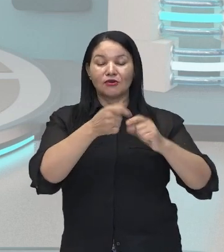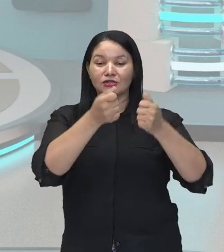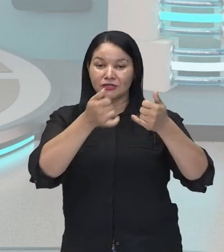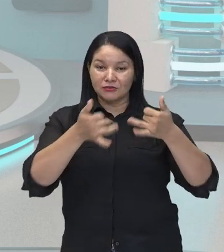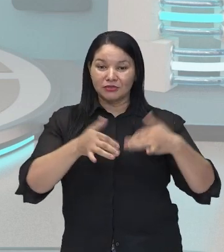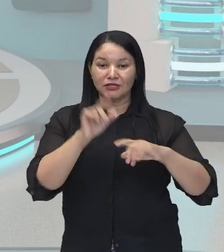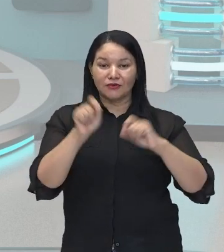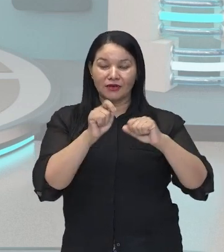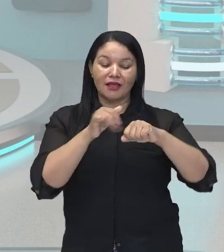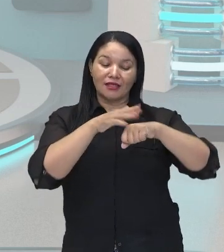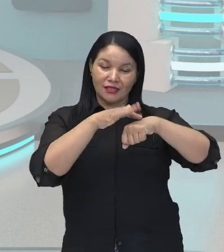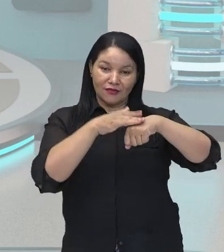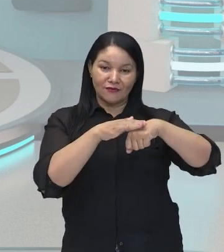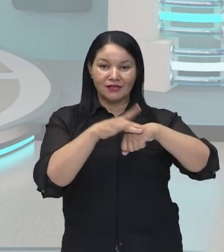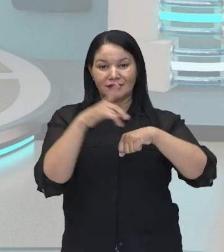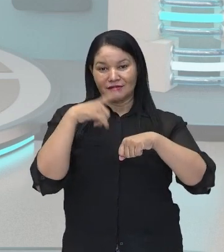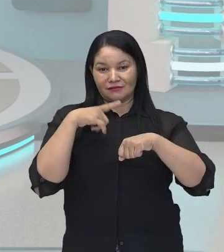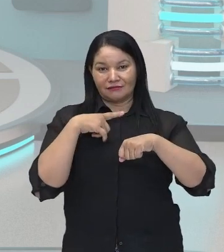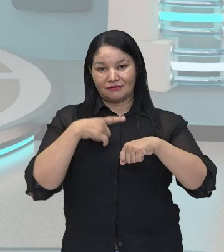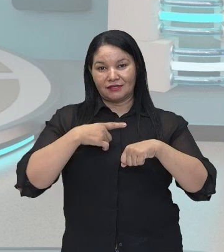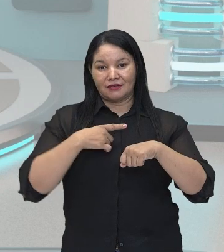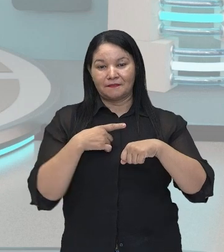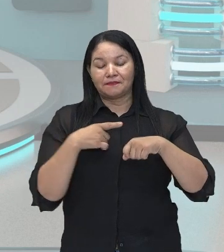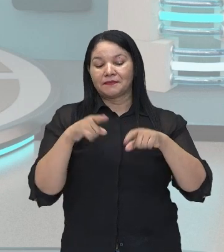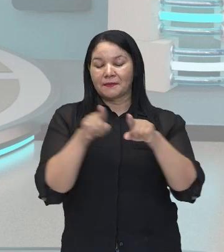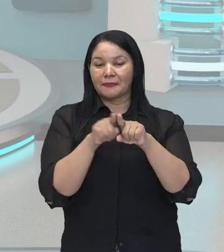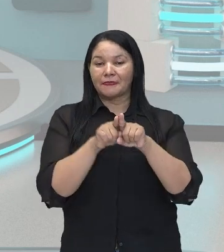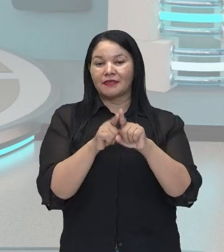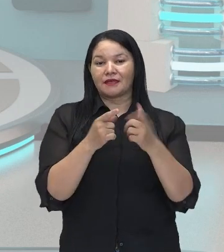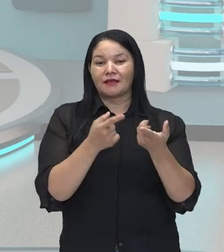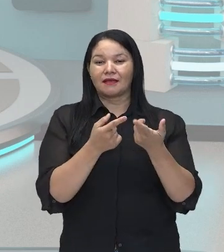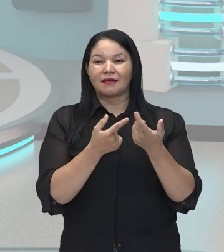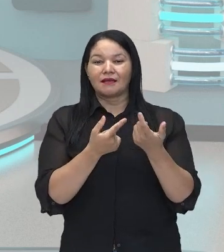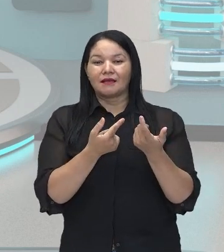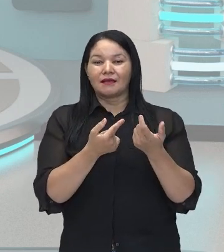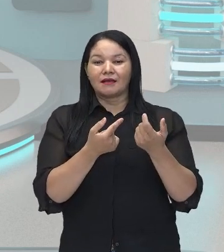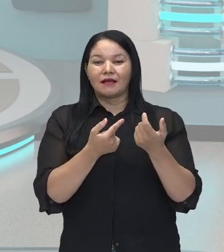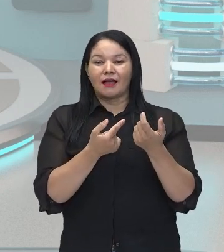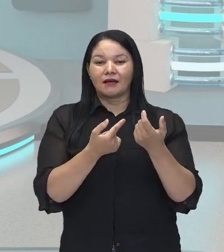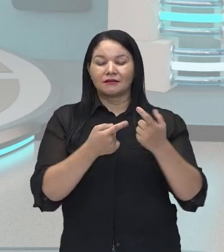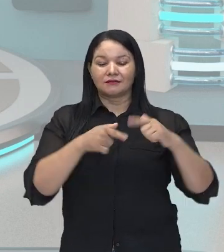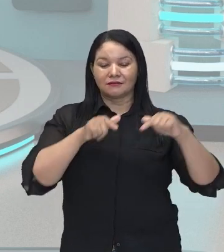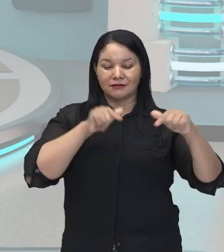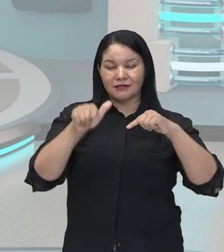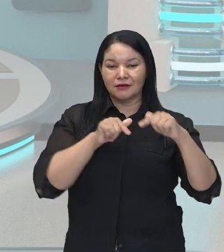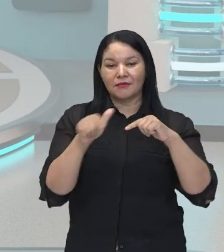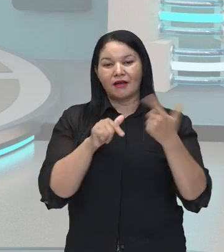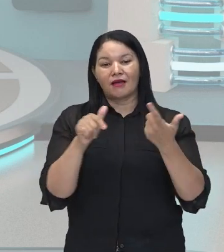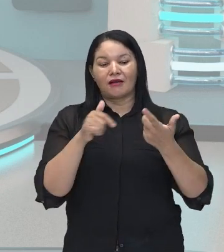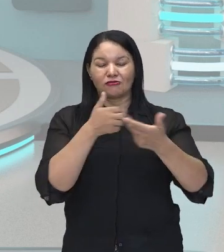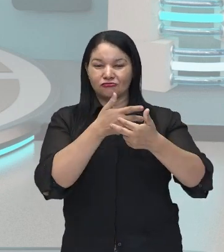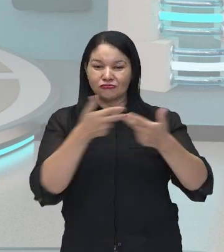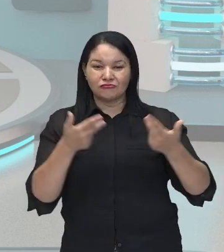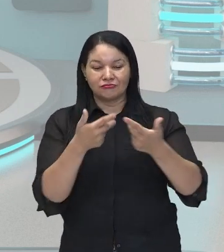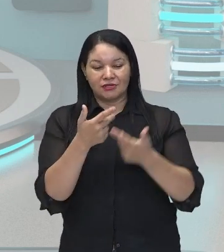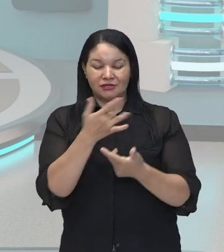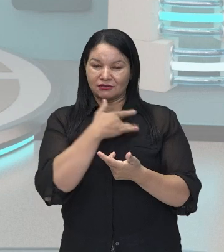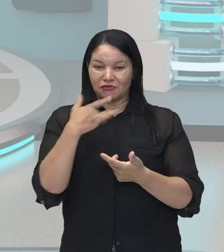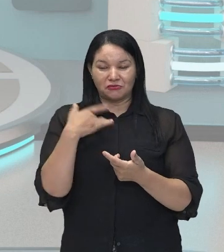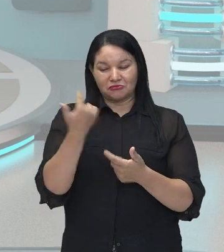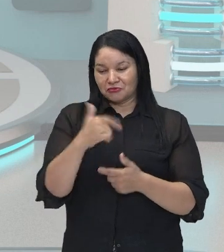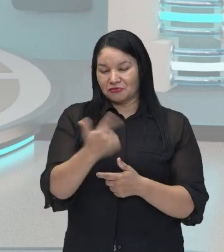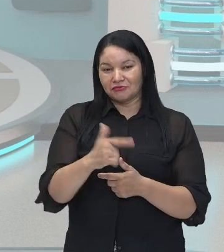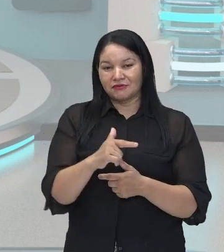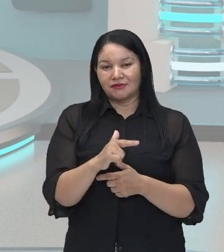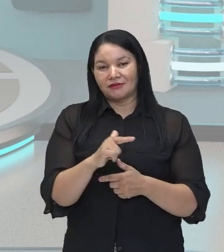que está longe, ou seja, que é privado das suas necessidades básicas de saneamento, saúde. Então percebo